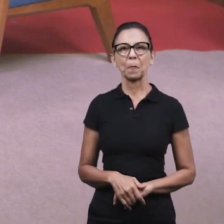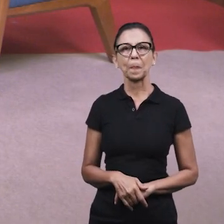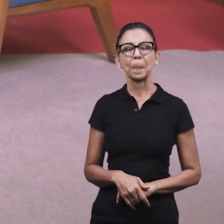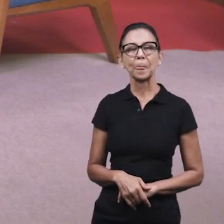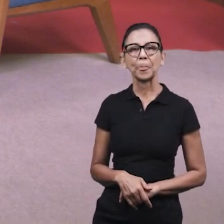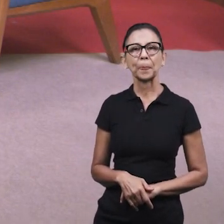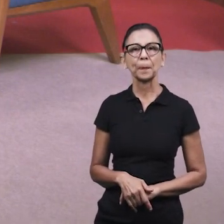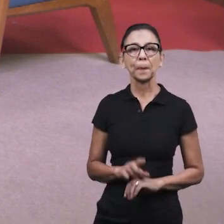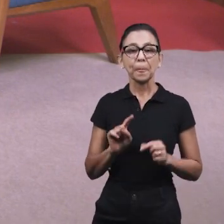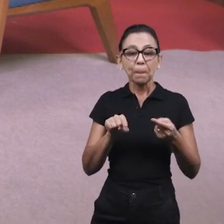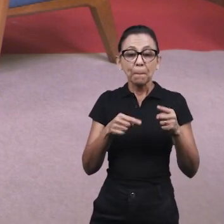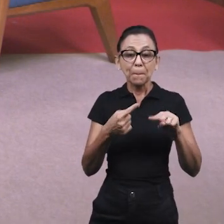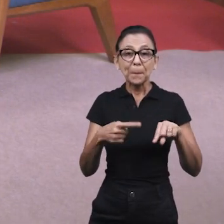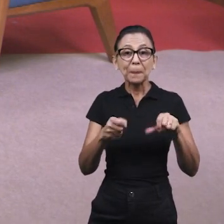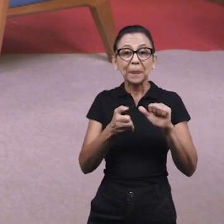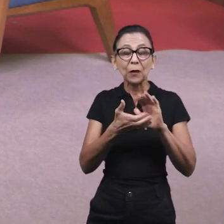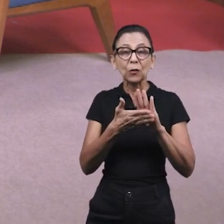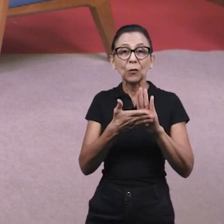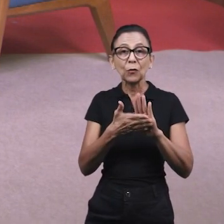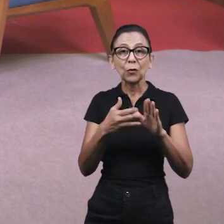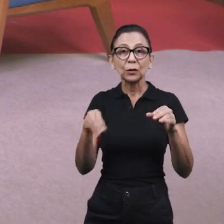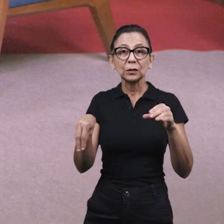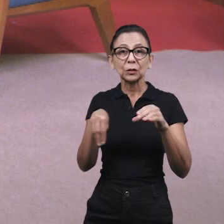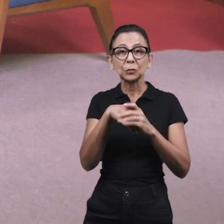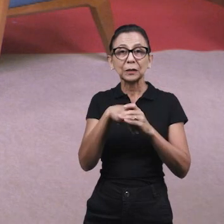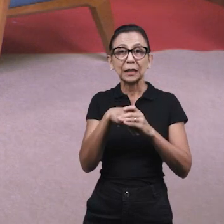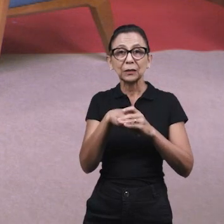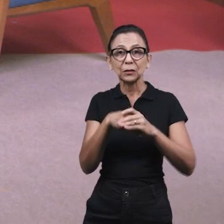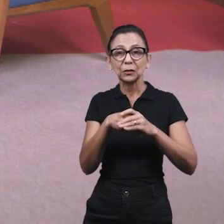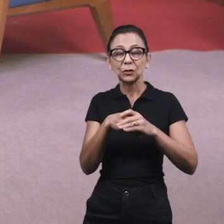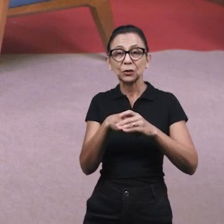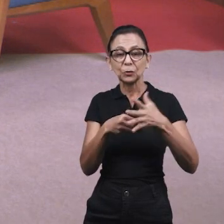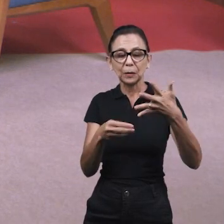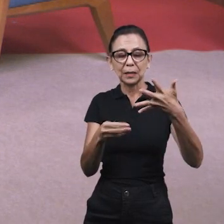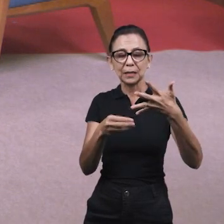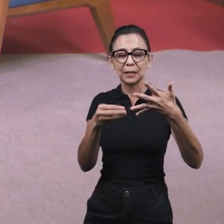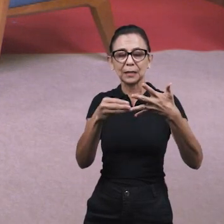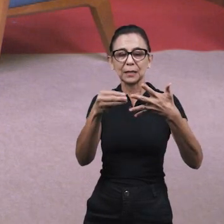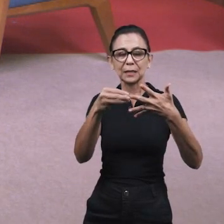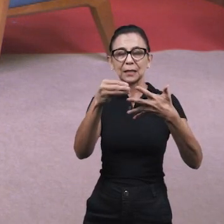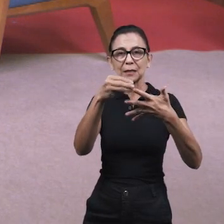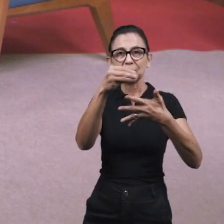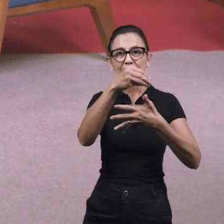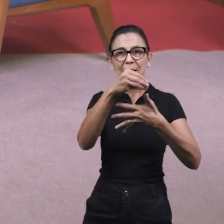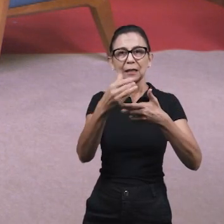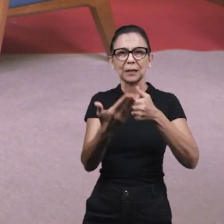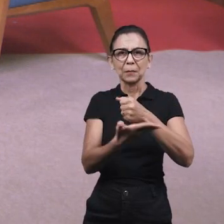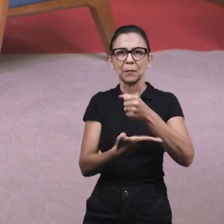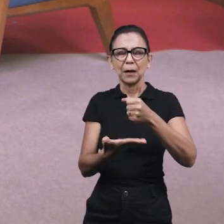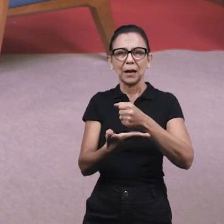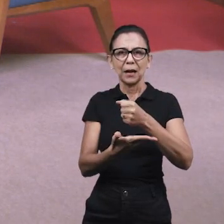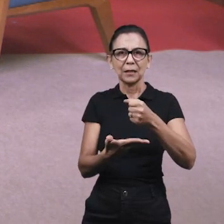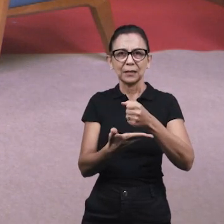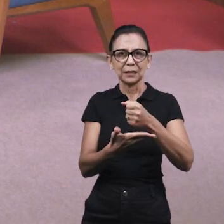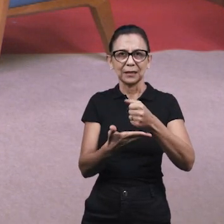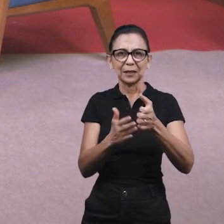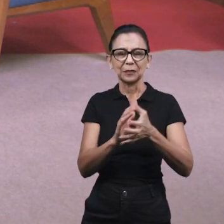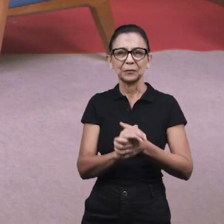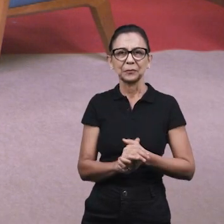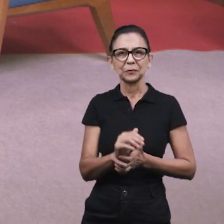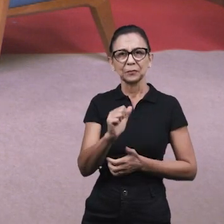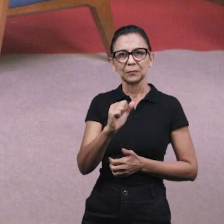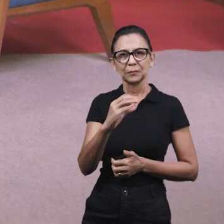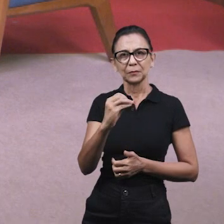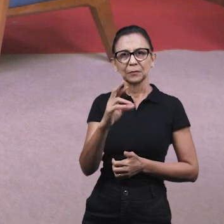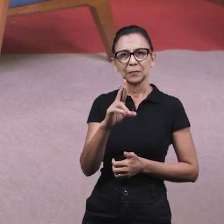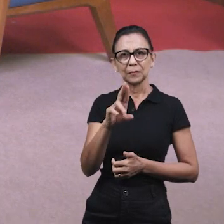Toda música e todo louvor estão dentro de uma escala básica definida pelo seu acorde principal. E esse acorde vai